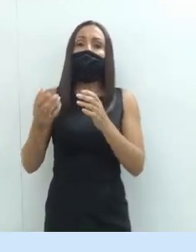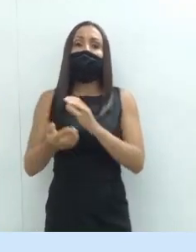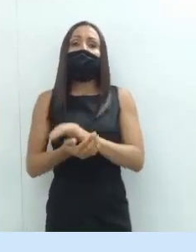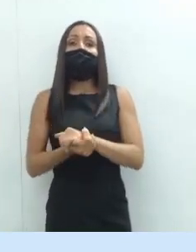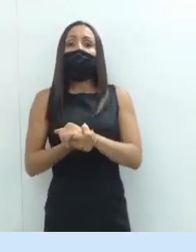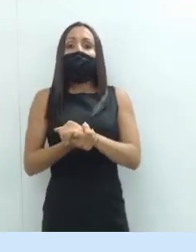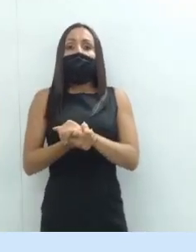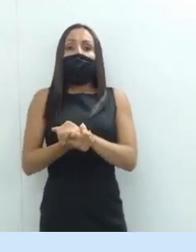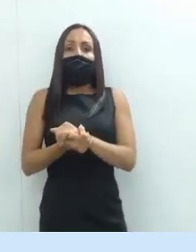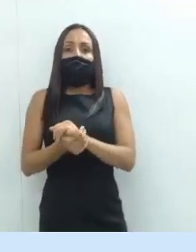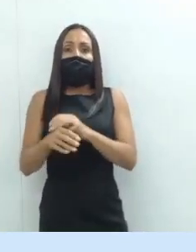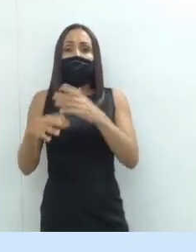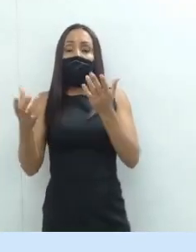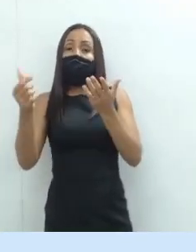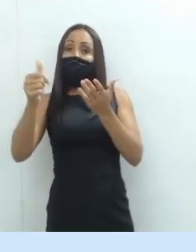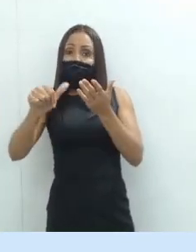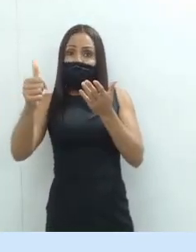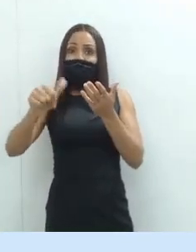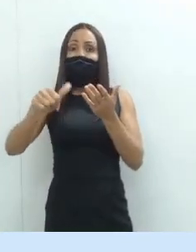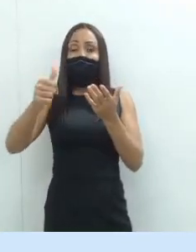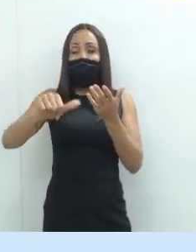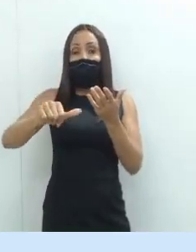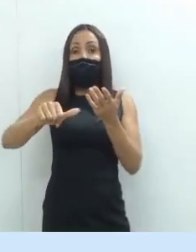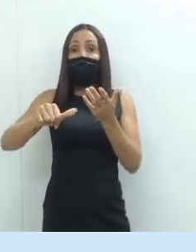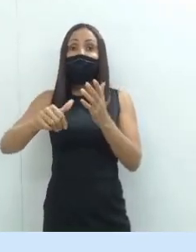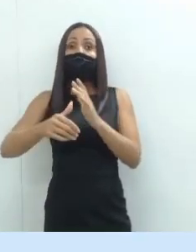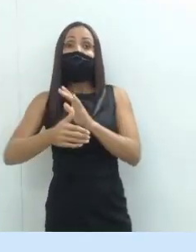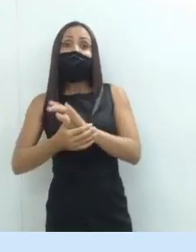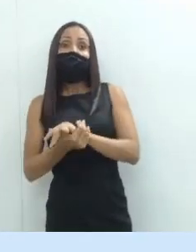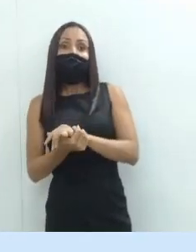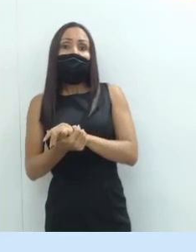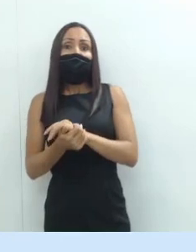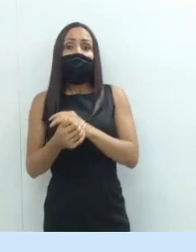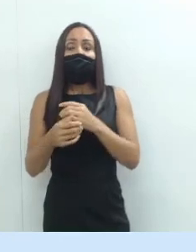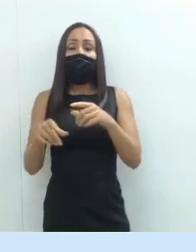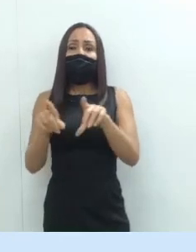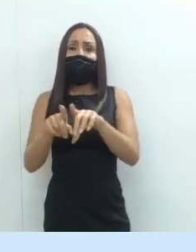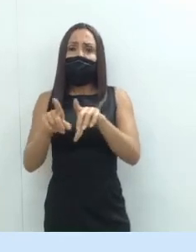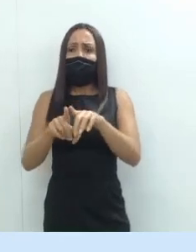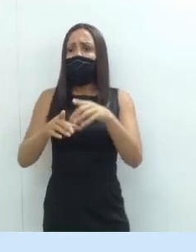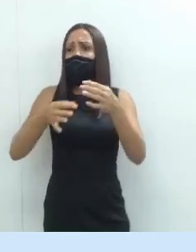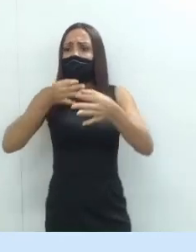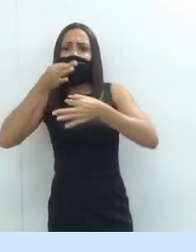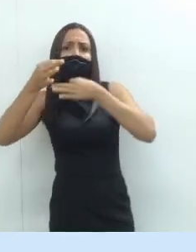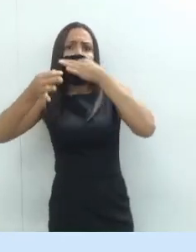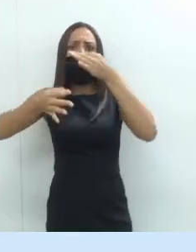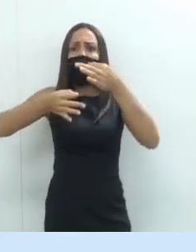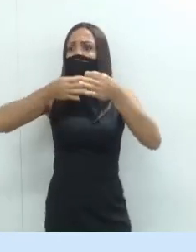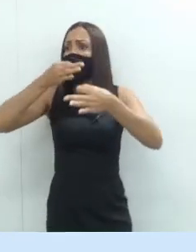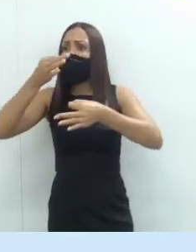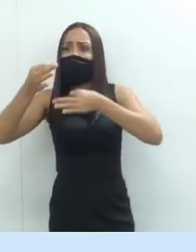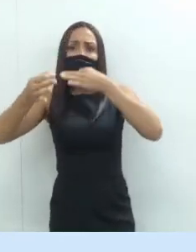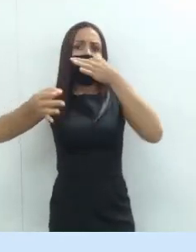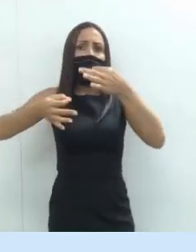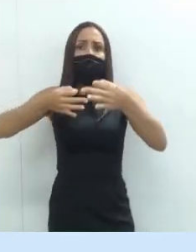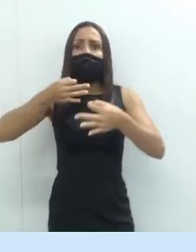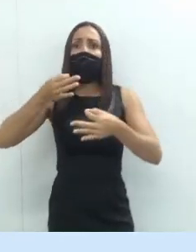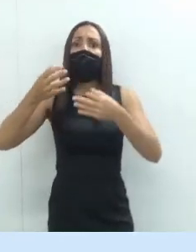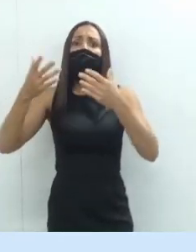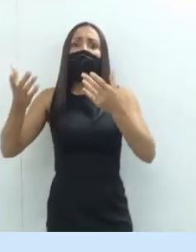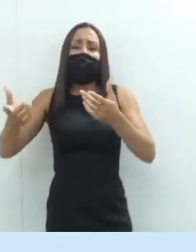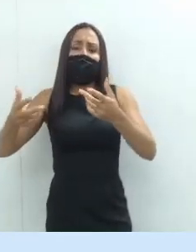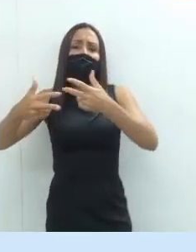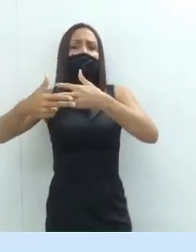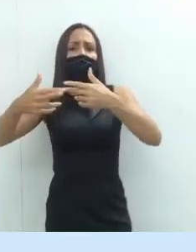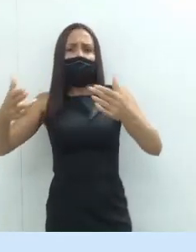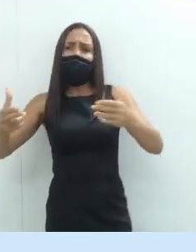resenhado, daquilo que está sendo analisado, e eles vão também falando o que é que eles acharam, né? Se aquele produto